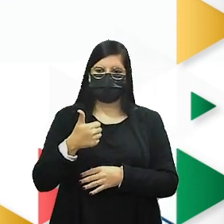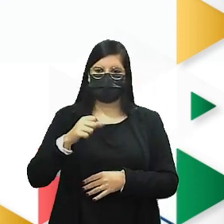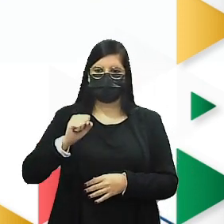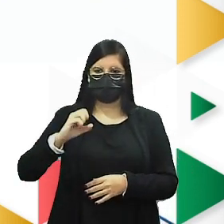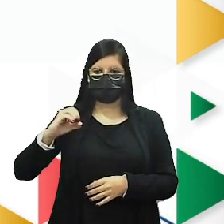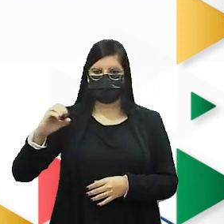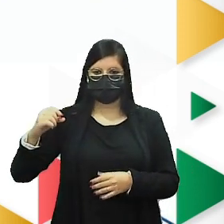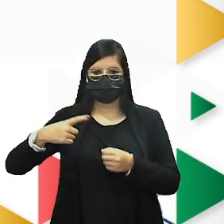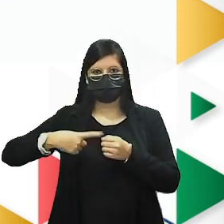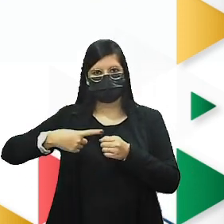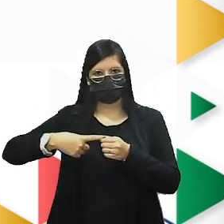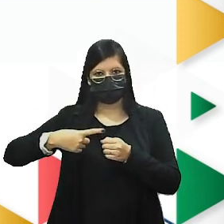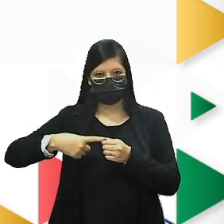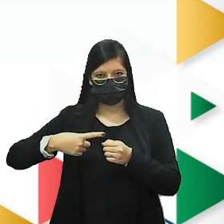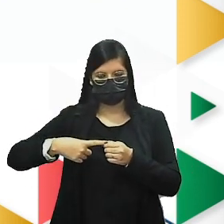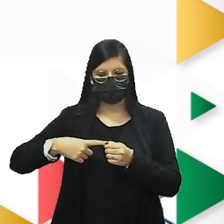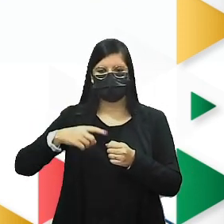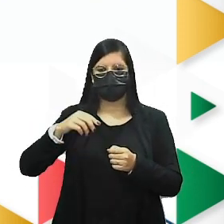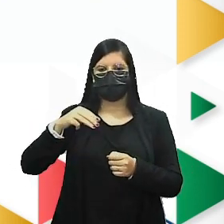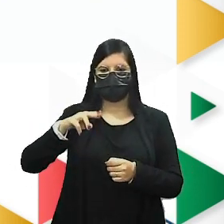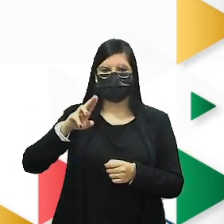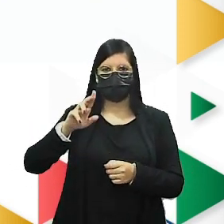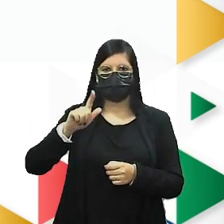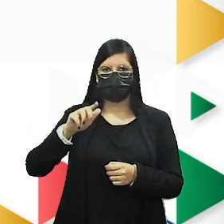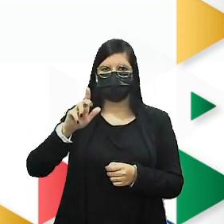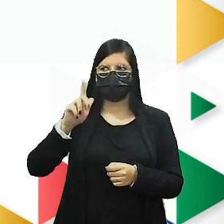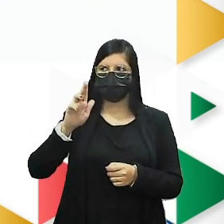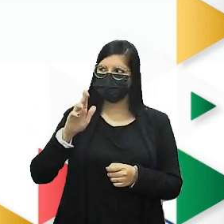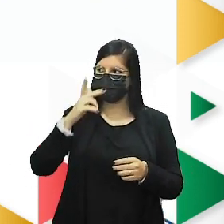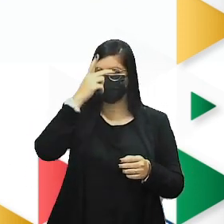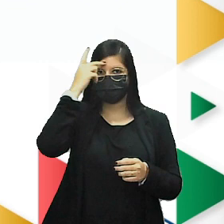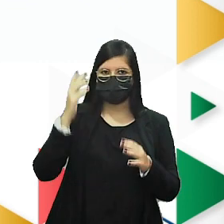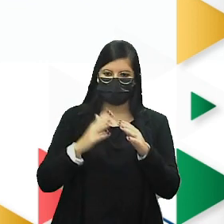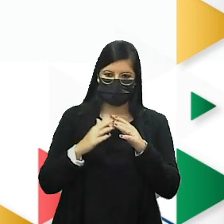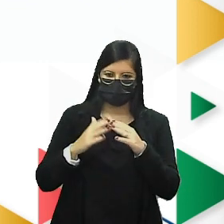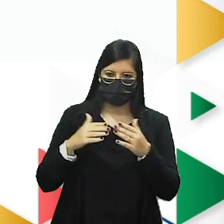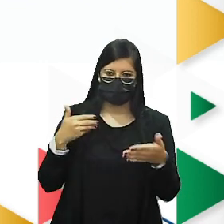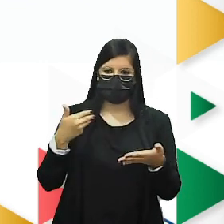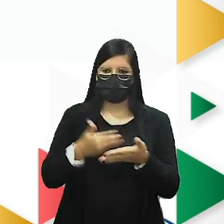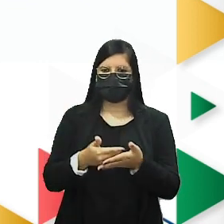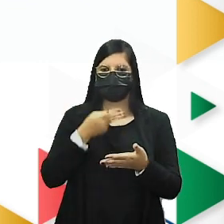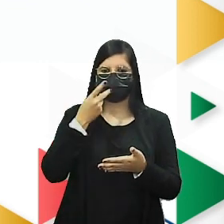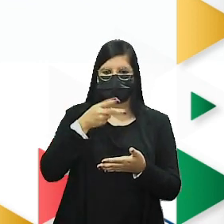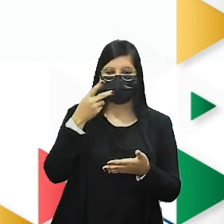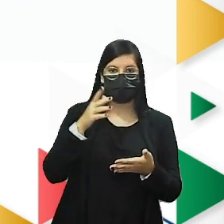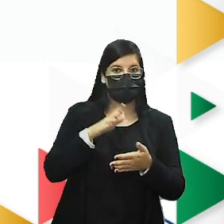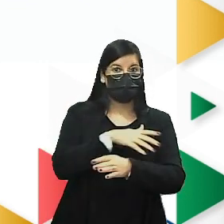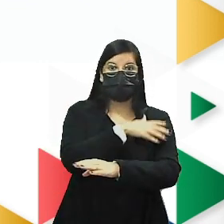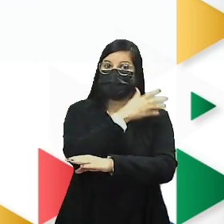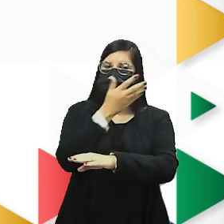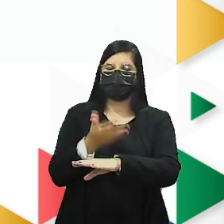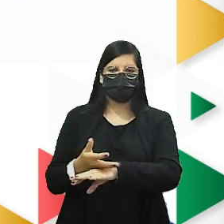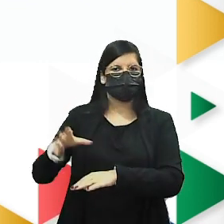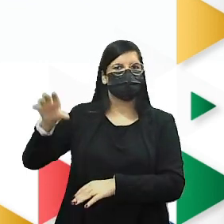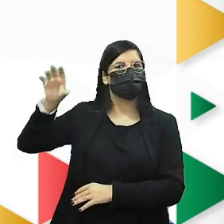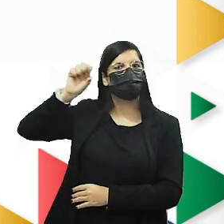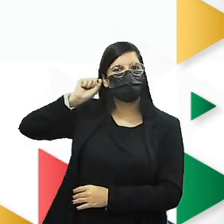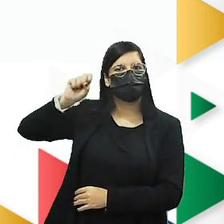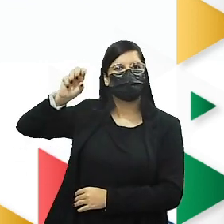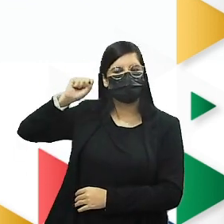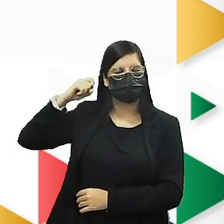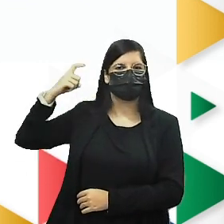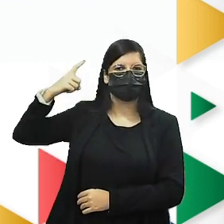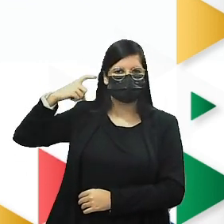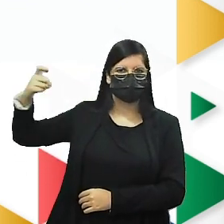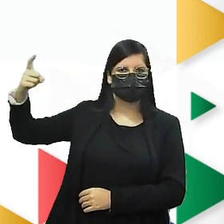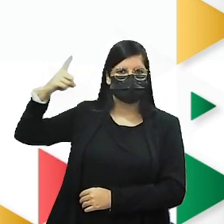sítio Mulungu, na zona rural do município. Pessoas que moram próximo ao local relatam que até hoje houve vozes e gritos vindos das